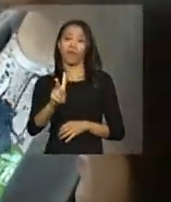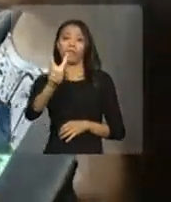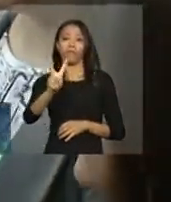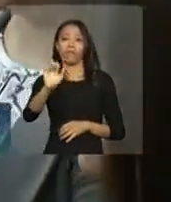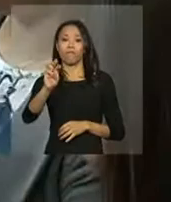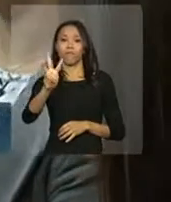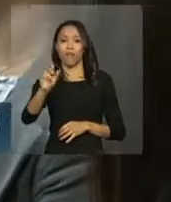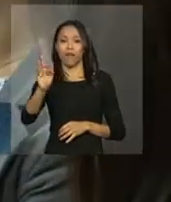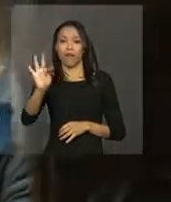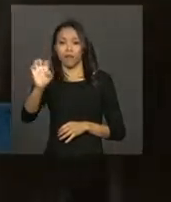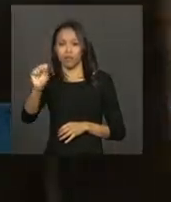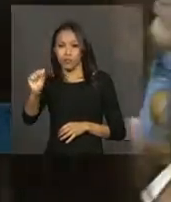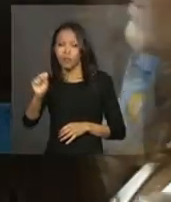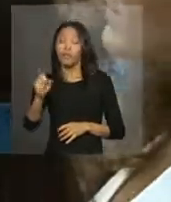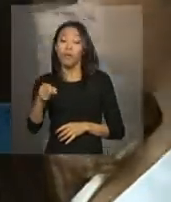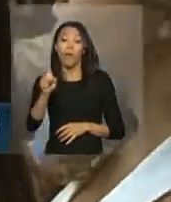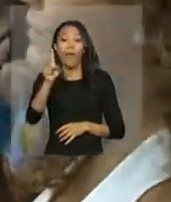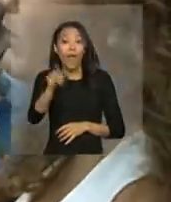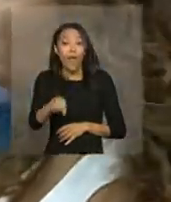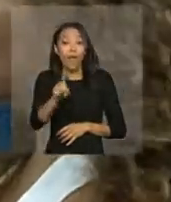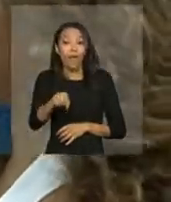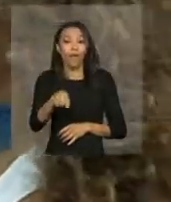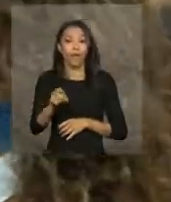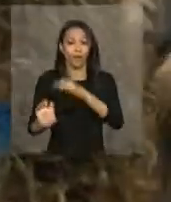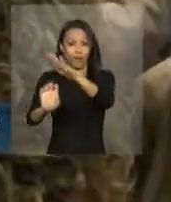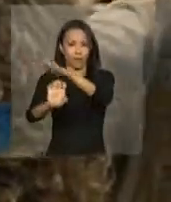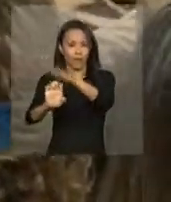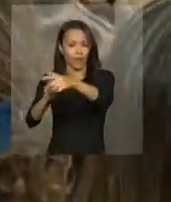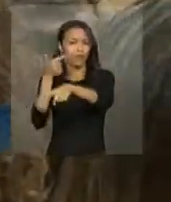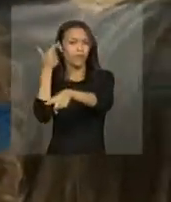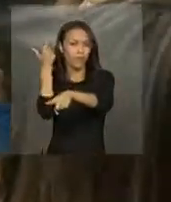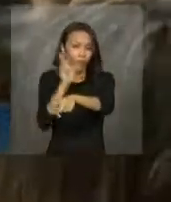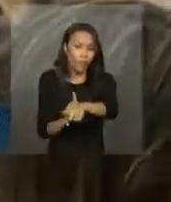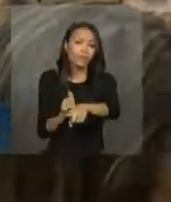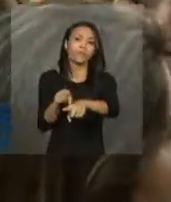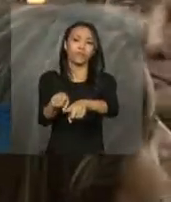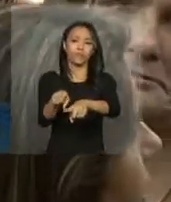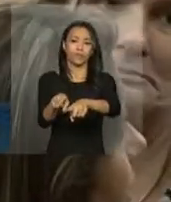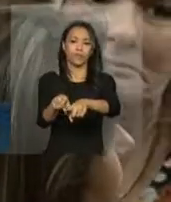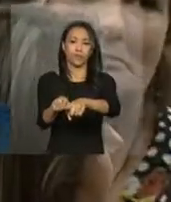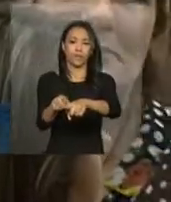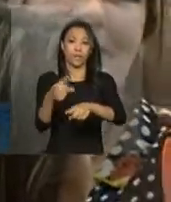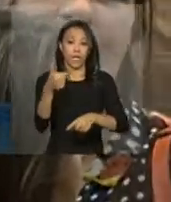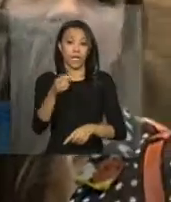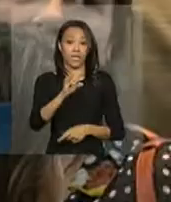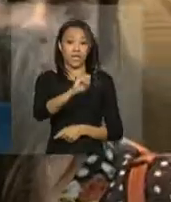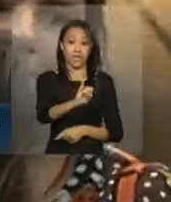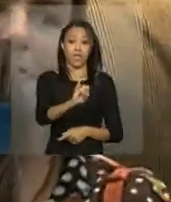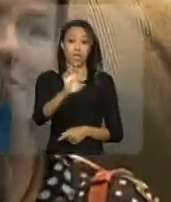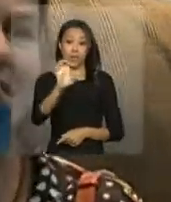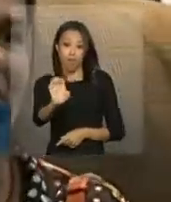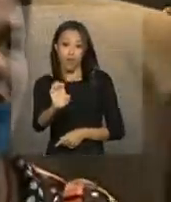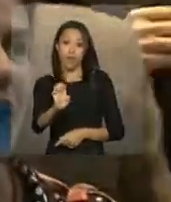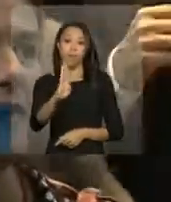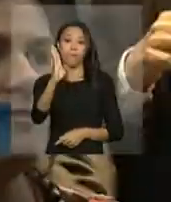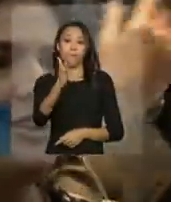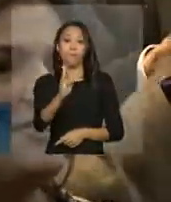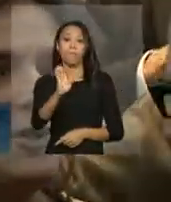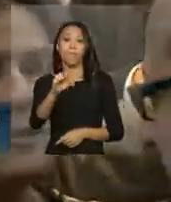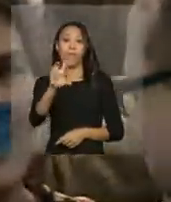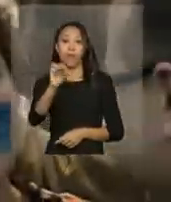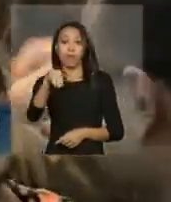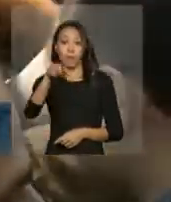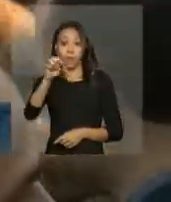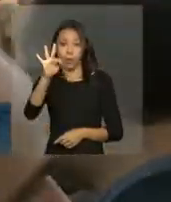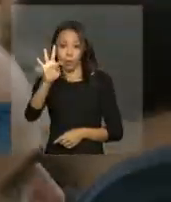MW então o consórcio que venceu o leilão o consórcio ie Belo Monte vai